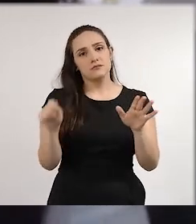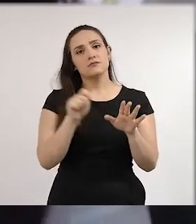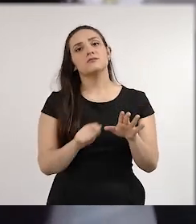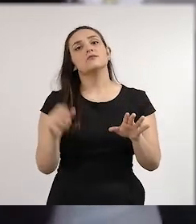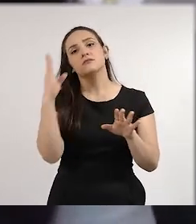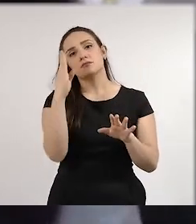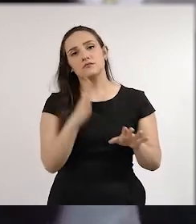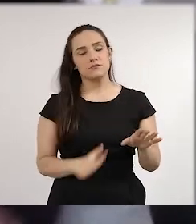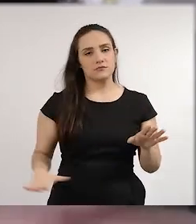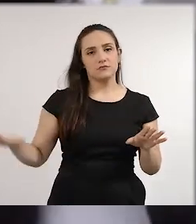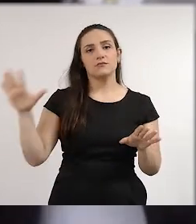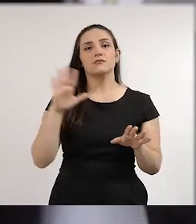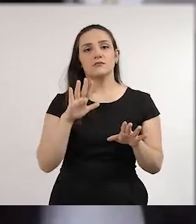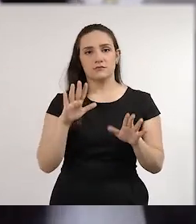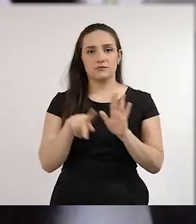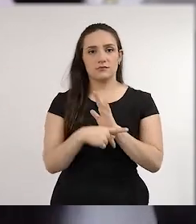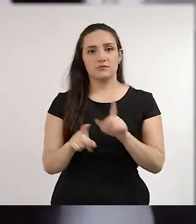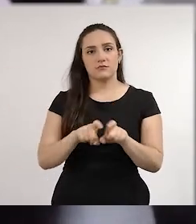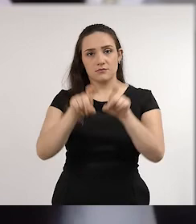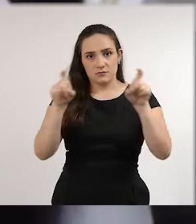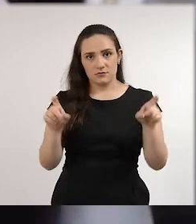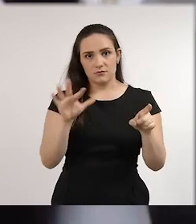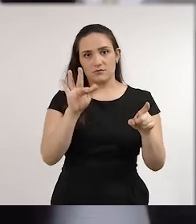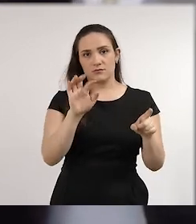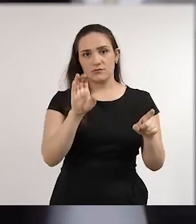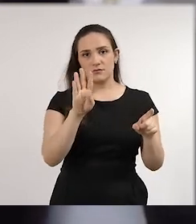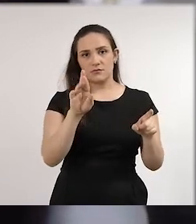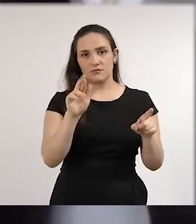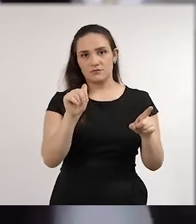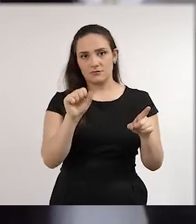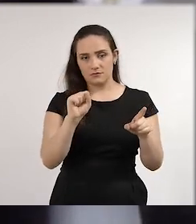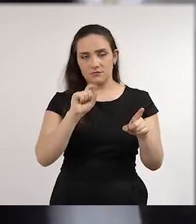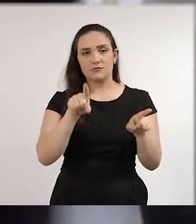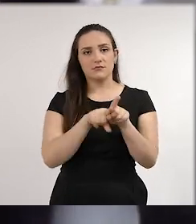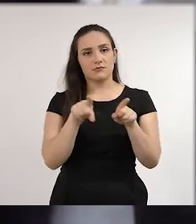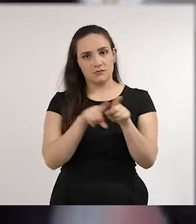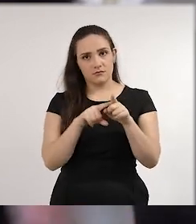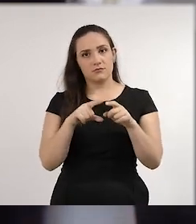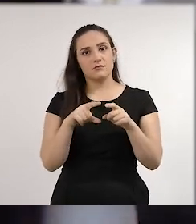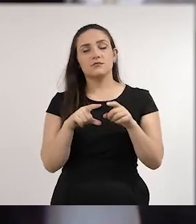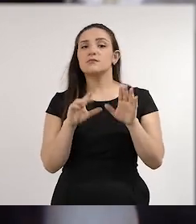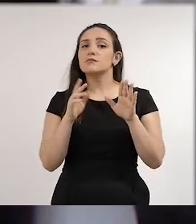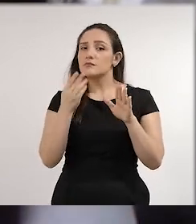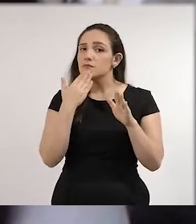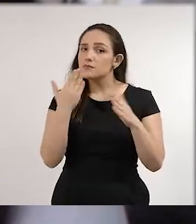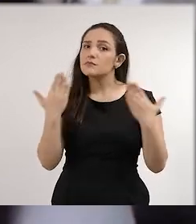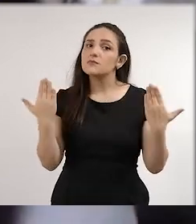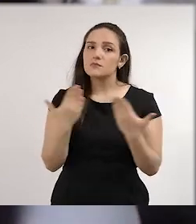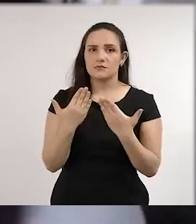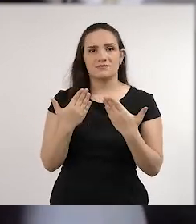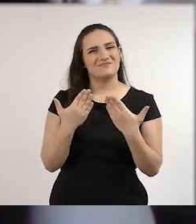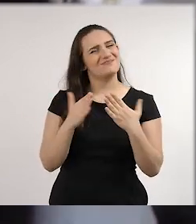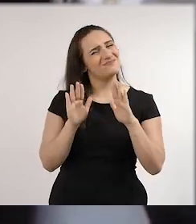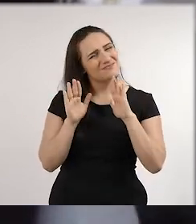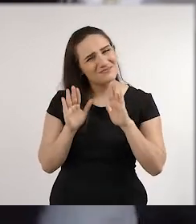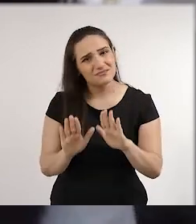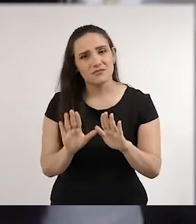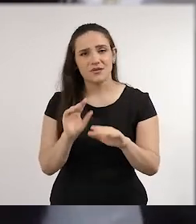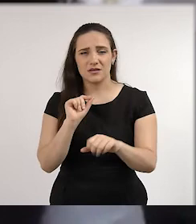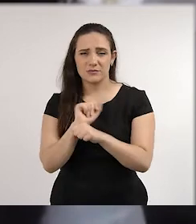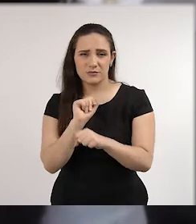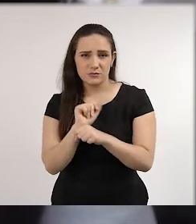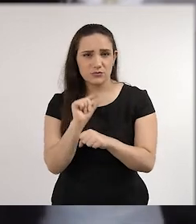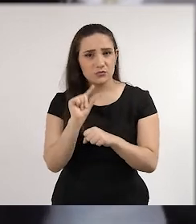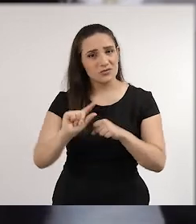Febrasgo, a FIGO, a Sociedade Brasileira de Reprodução Assistida, pedem para que a gente postergue e deixe isso